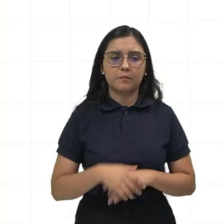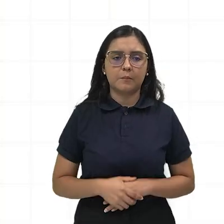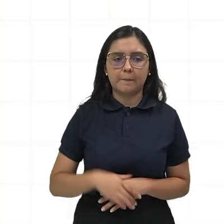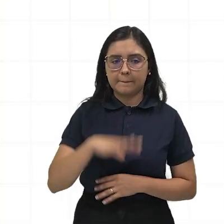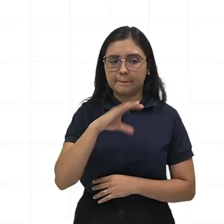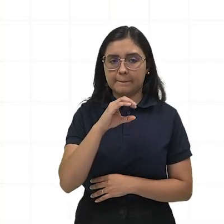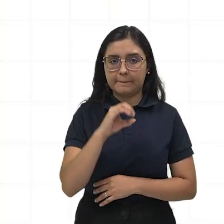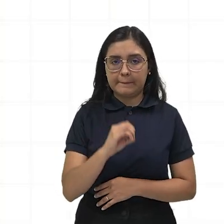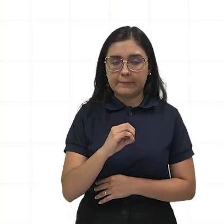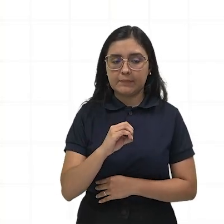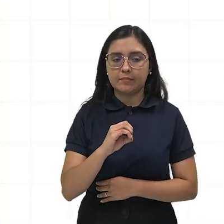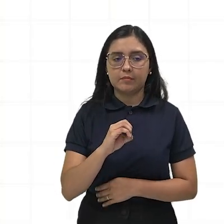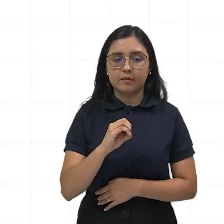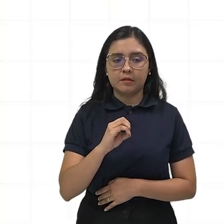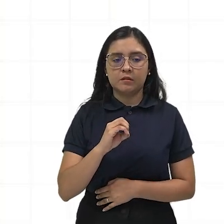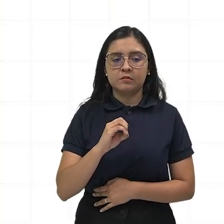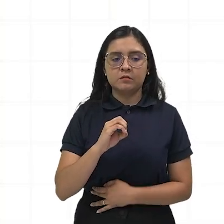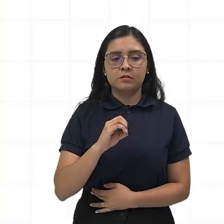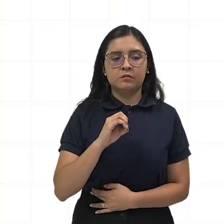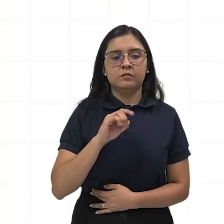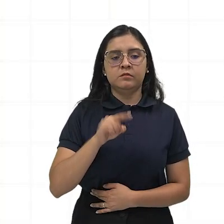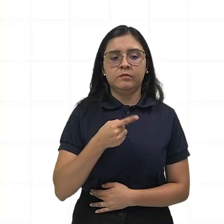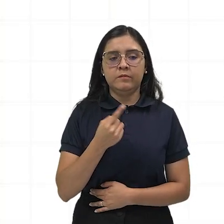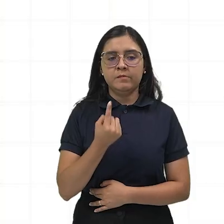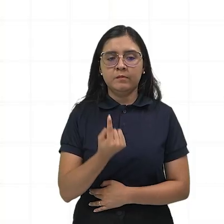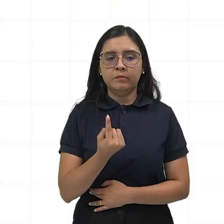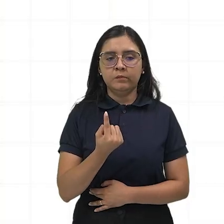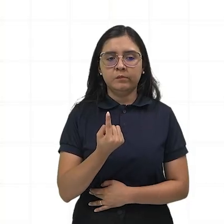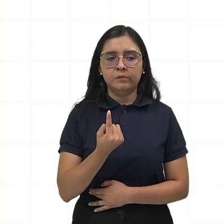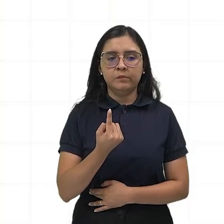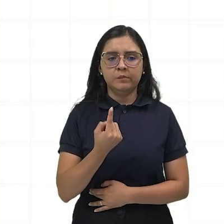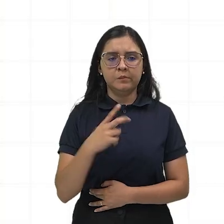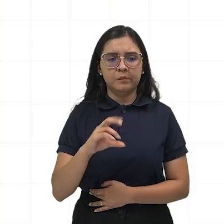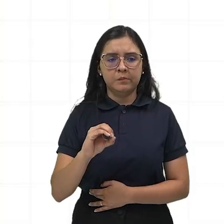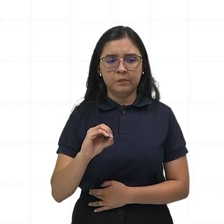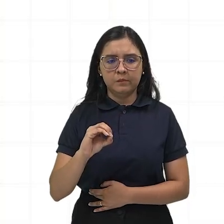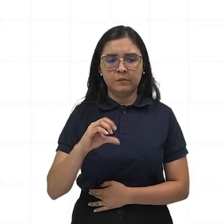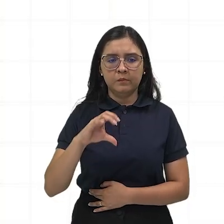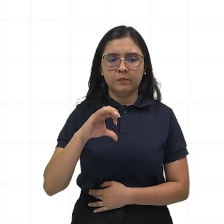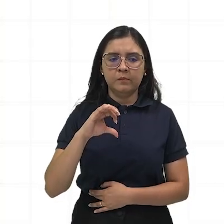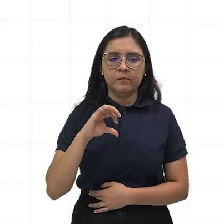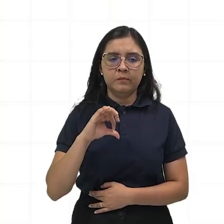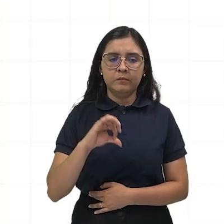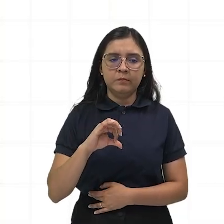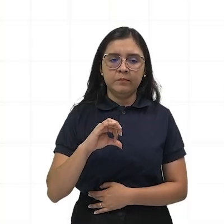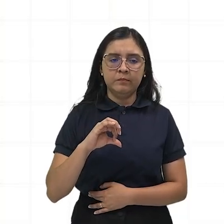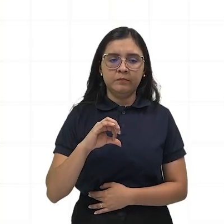é 0, 1, 0,